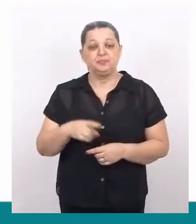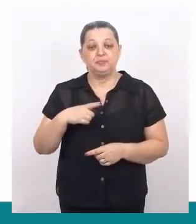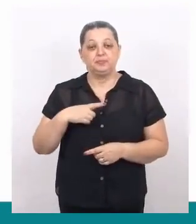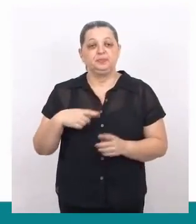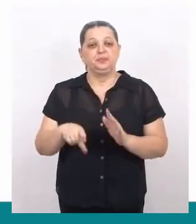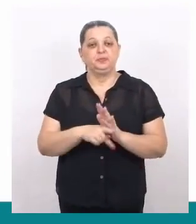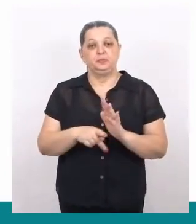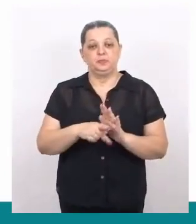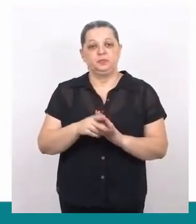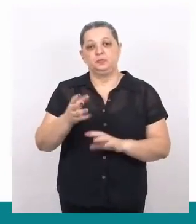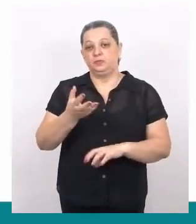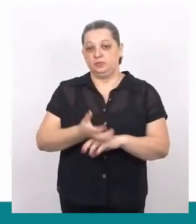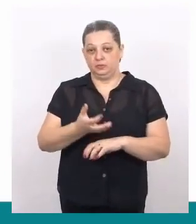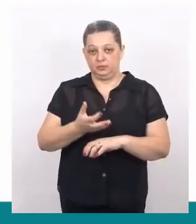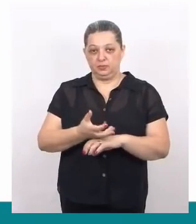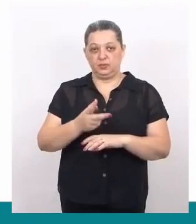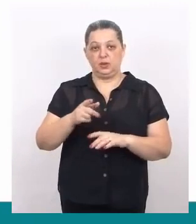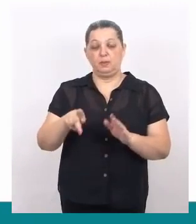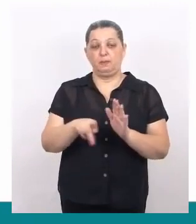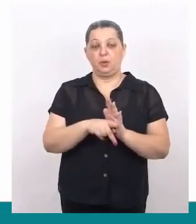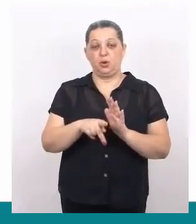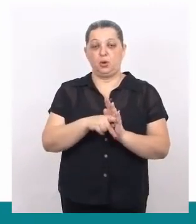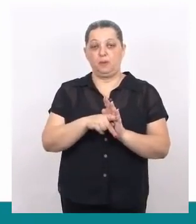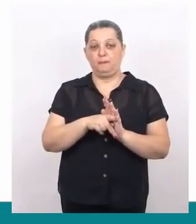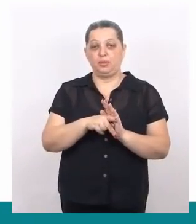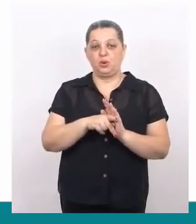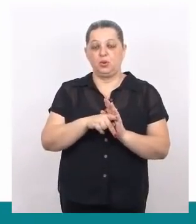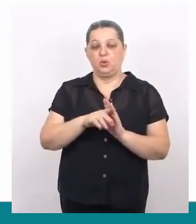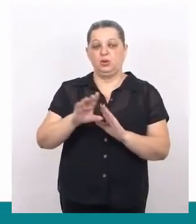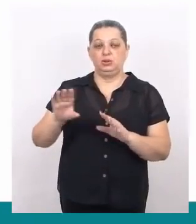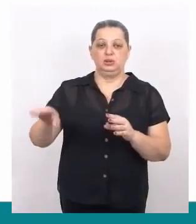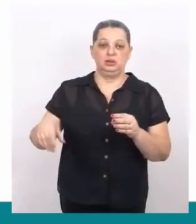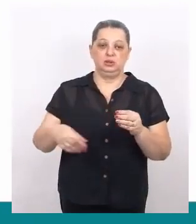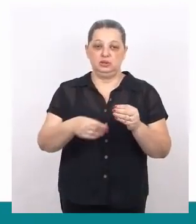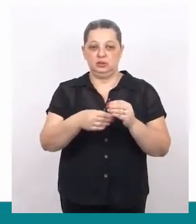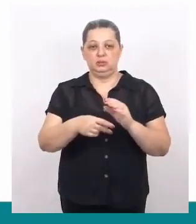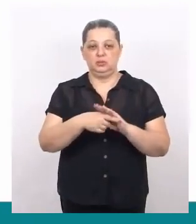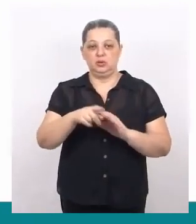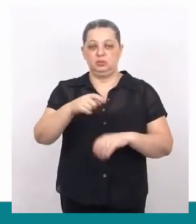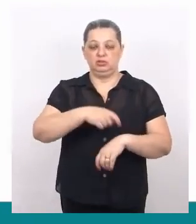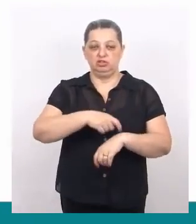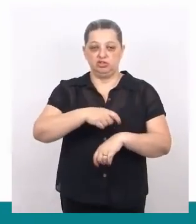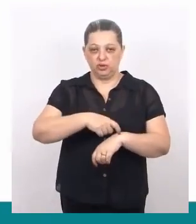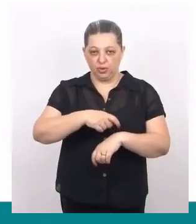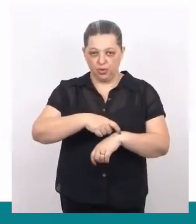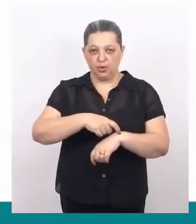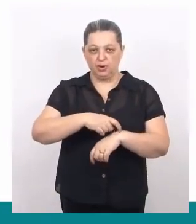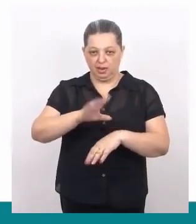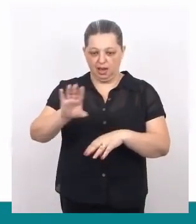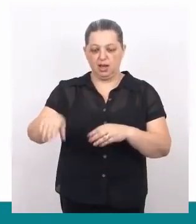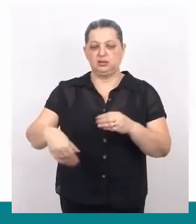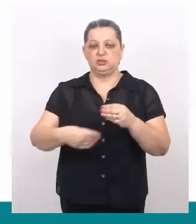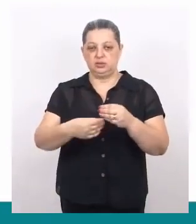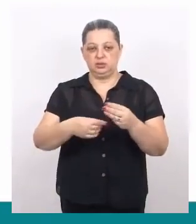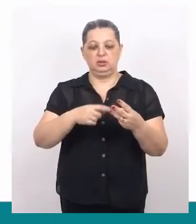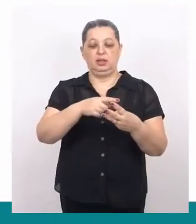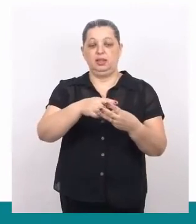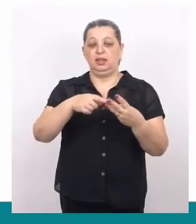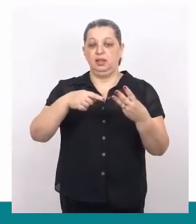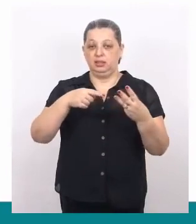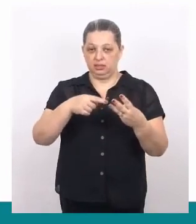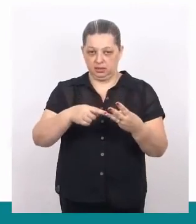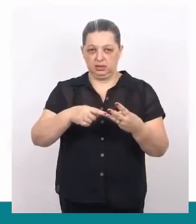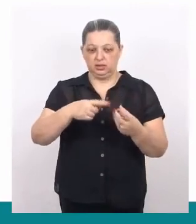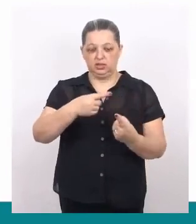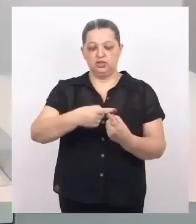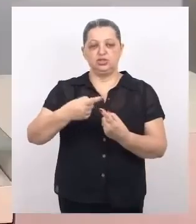da expansão do novo ensino médio, tá? Que é essa carga horária adicional que essas três tipos